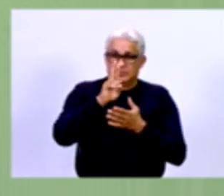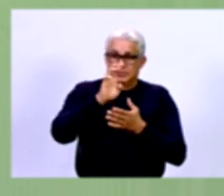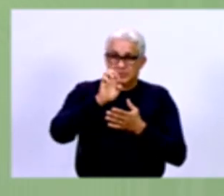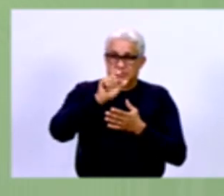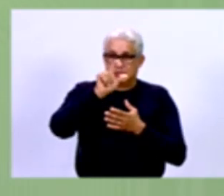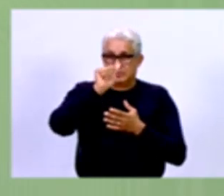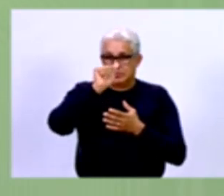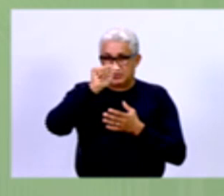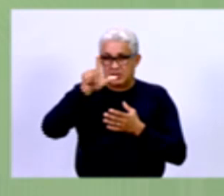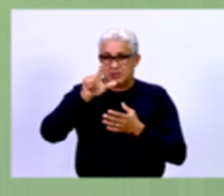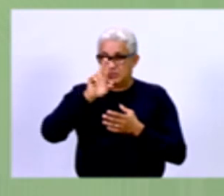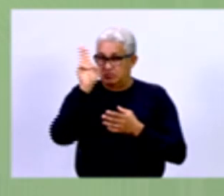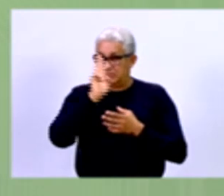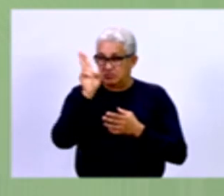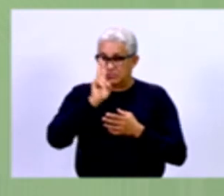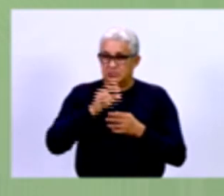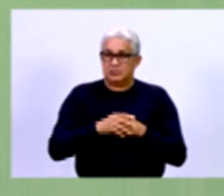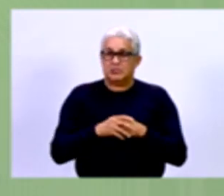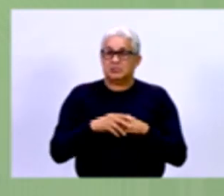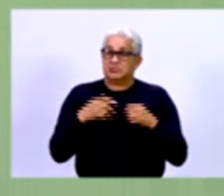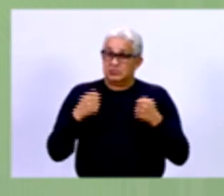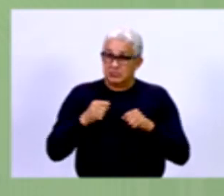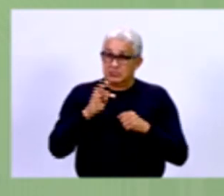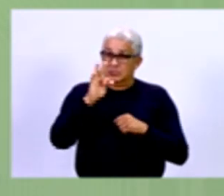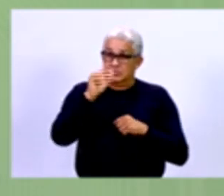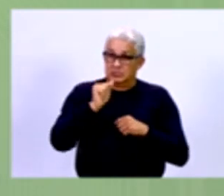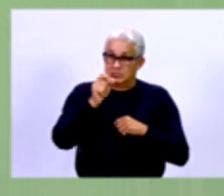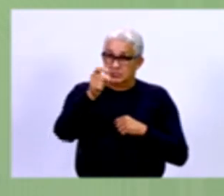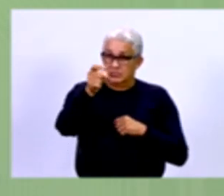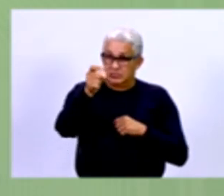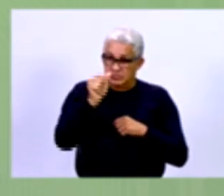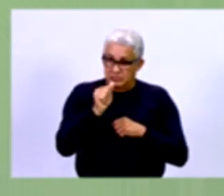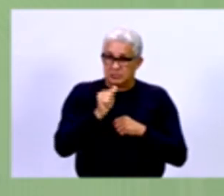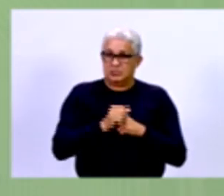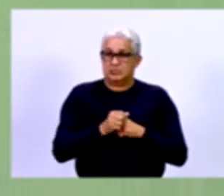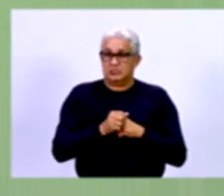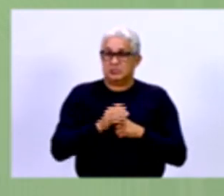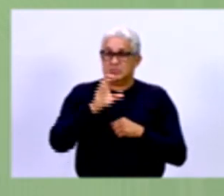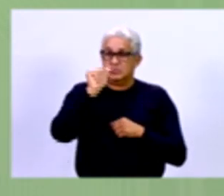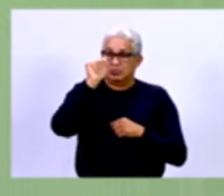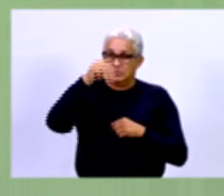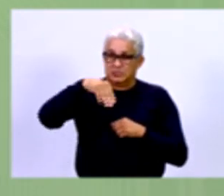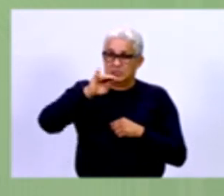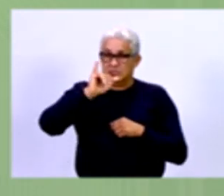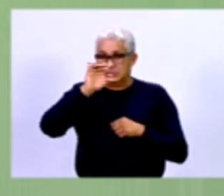nós passamos a ter taxa de câmbio flutuante.